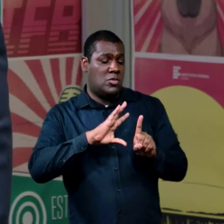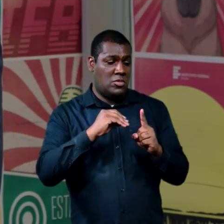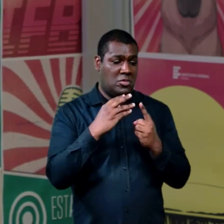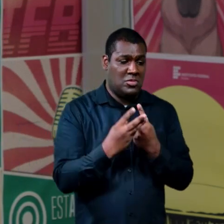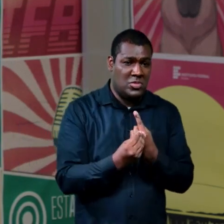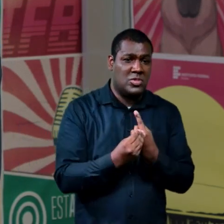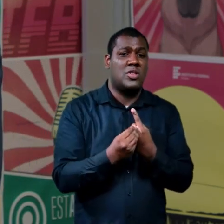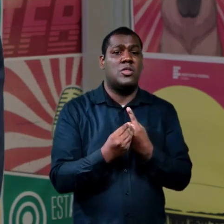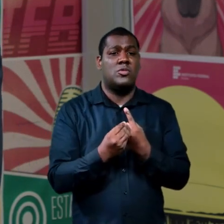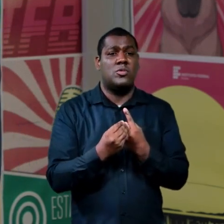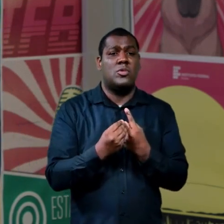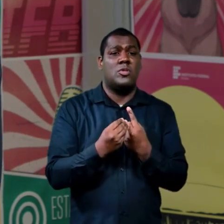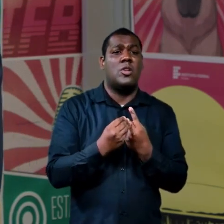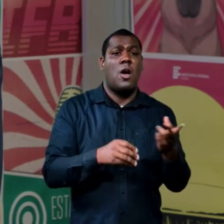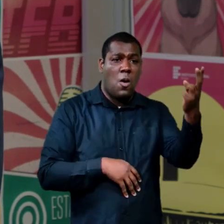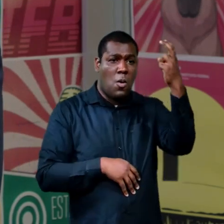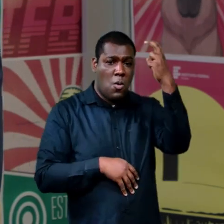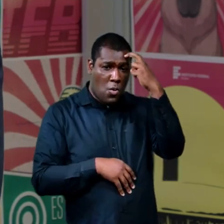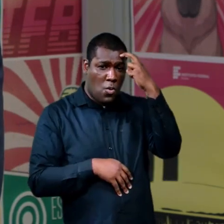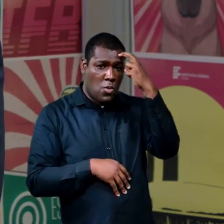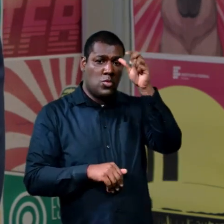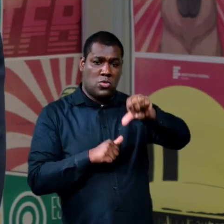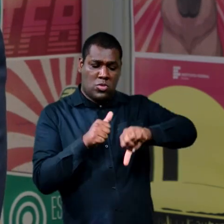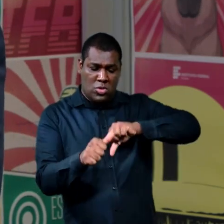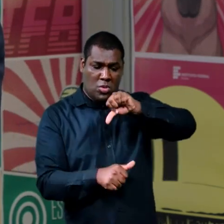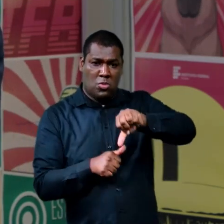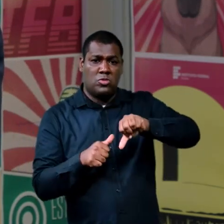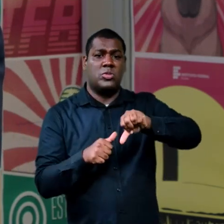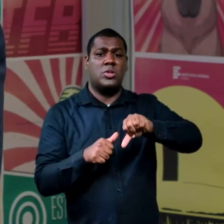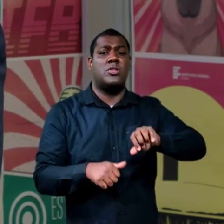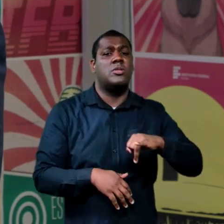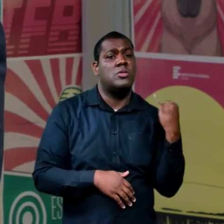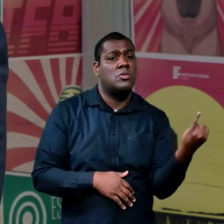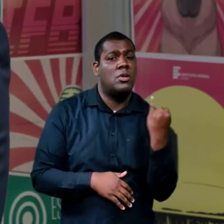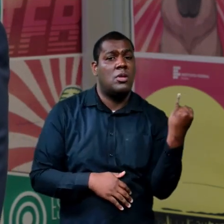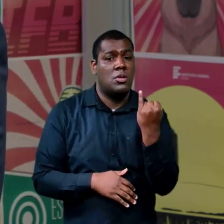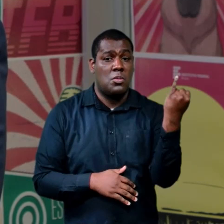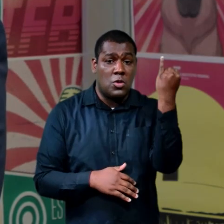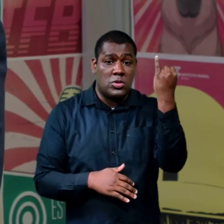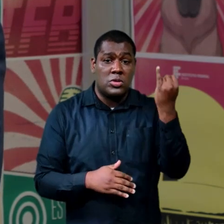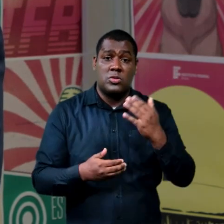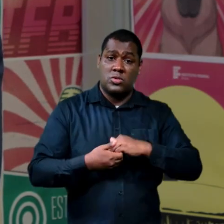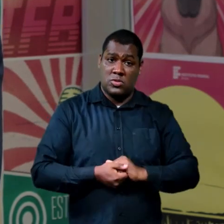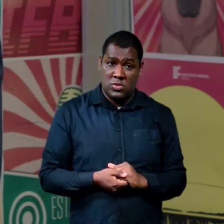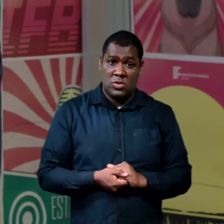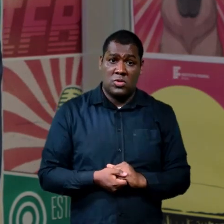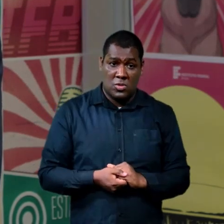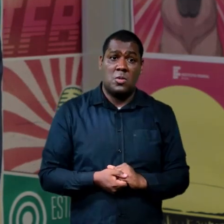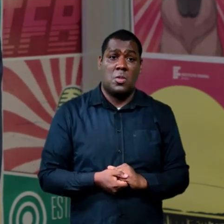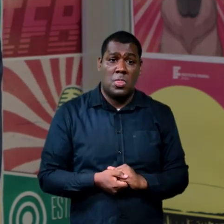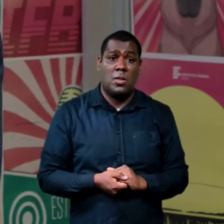uma transformação cultural muito importante que está acontecendo e a gente ainda precisa